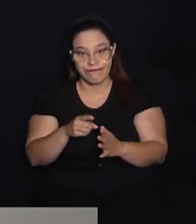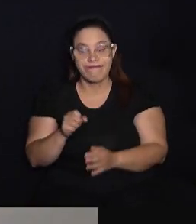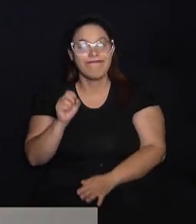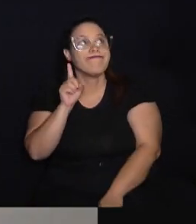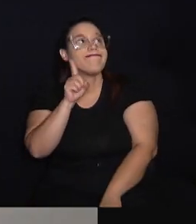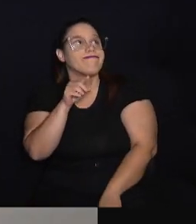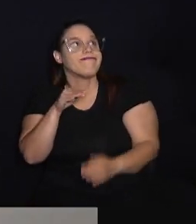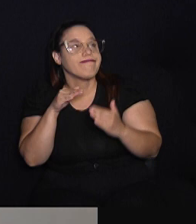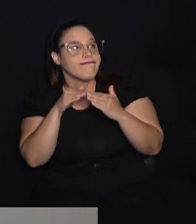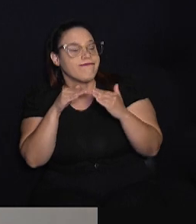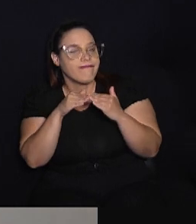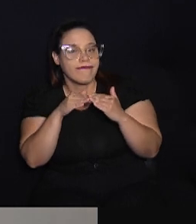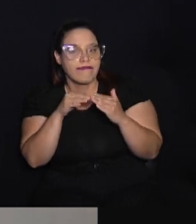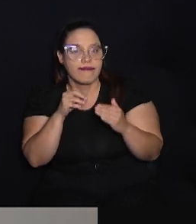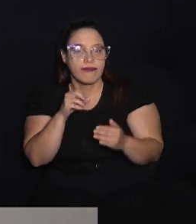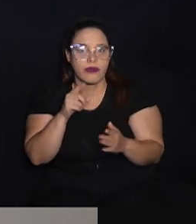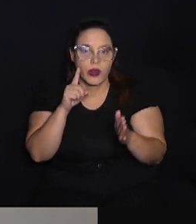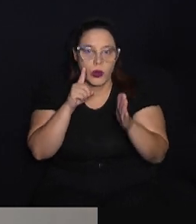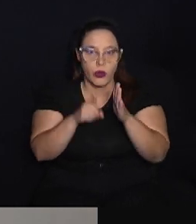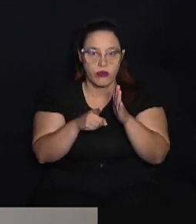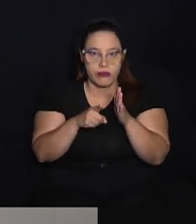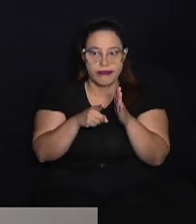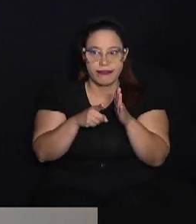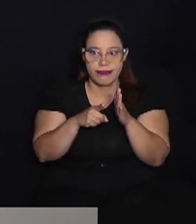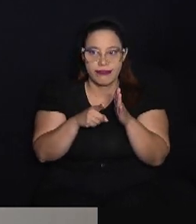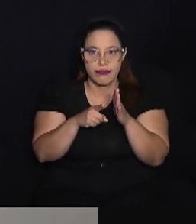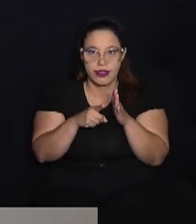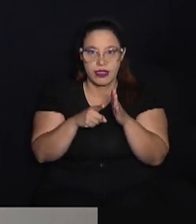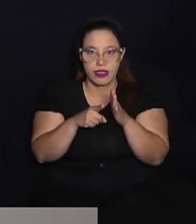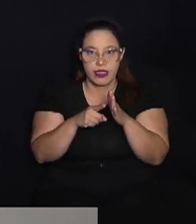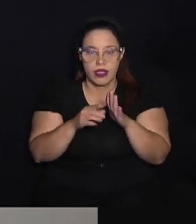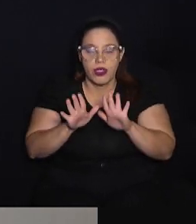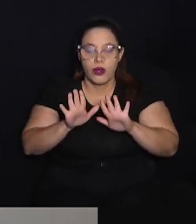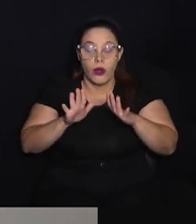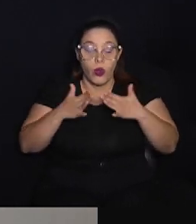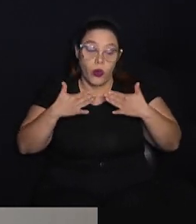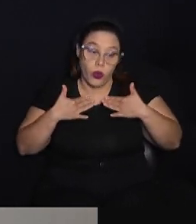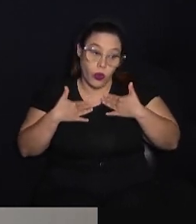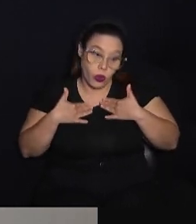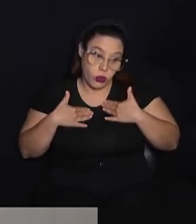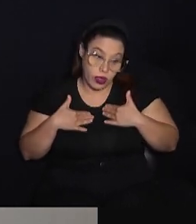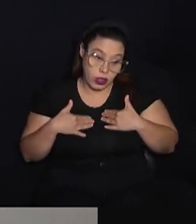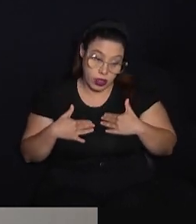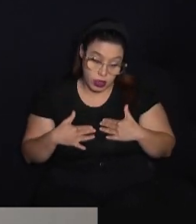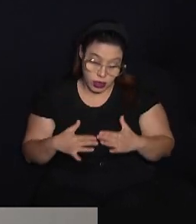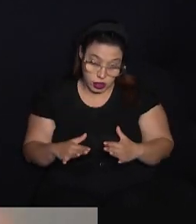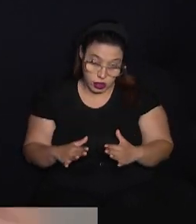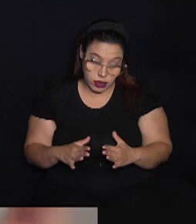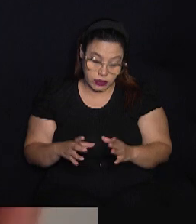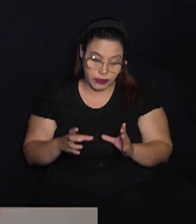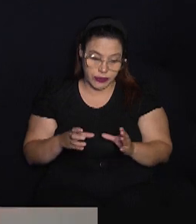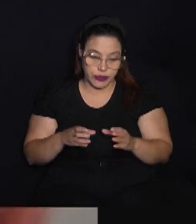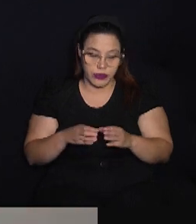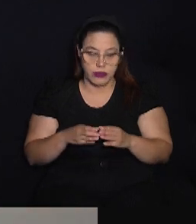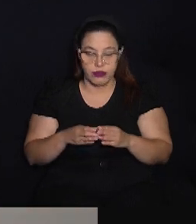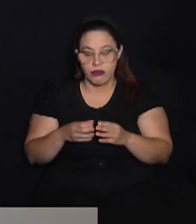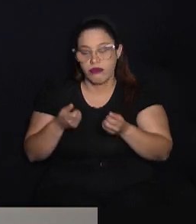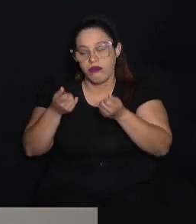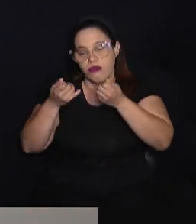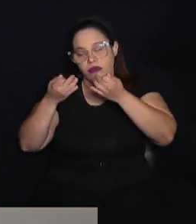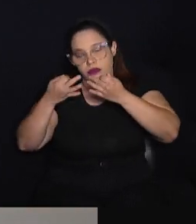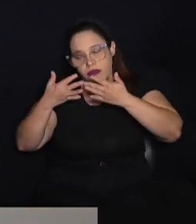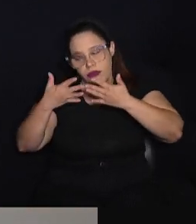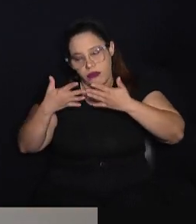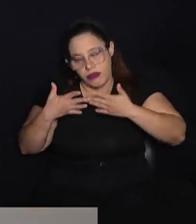Exato. O diagnóstico de vitiligo é um diagnóstico que a gente faz com muita calma no consultório. A gente orienta o paciente